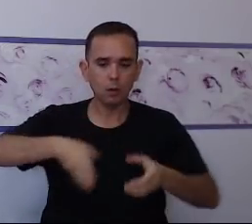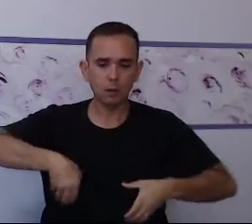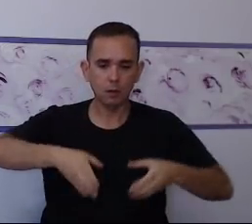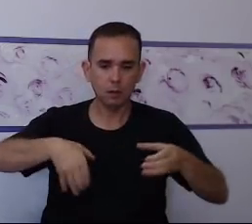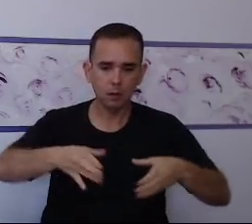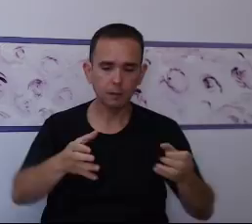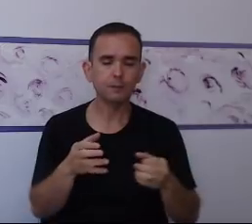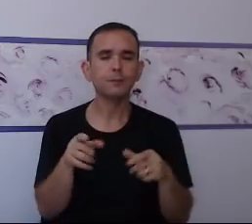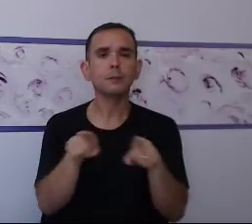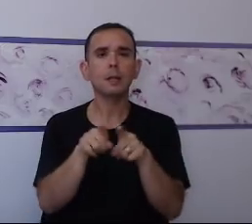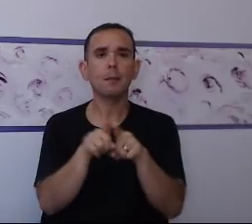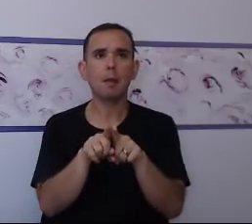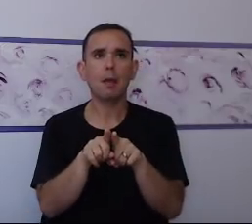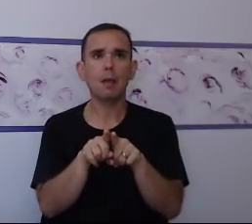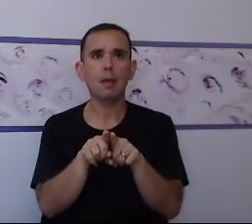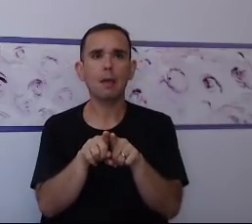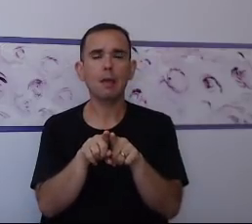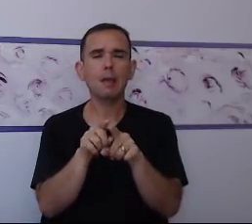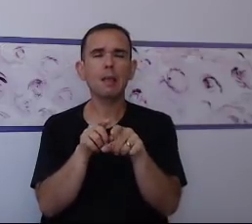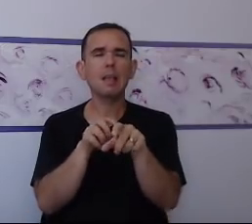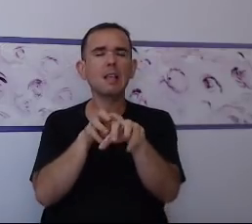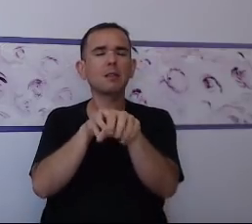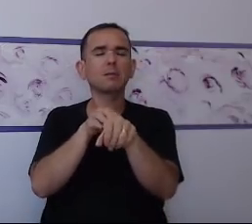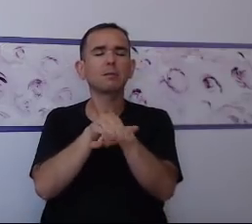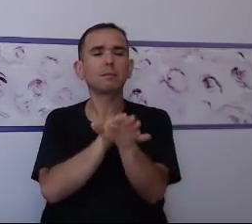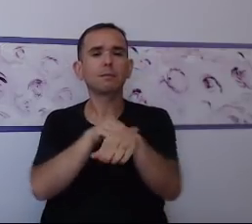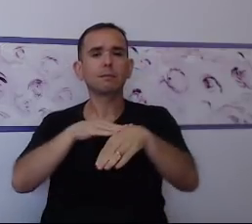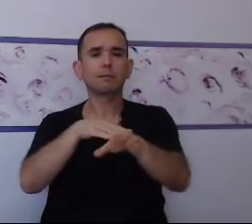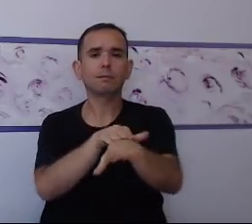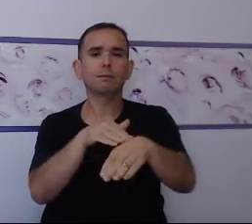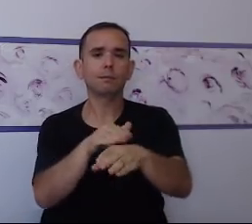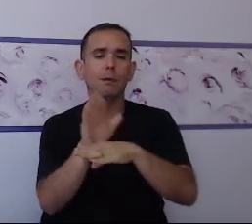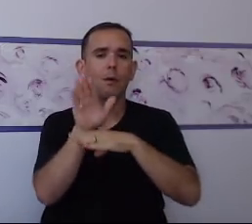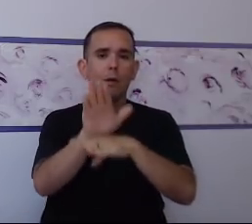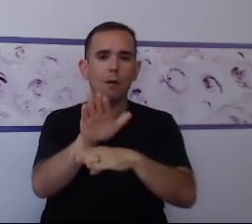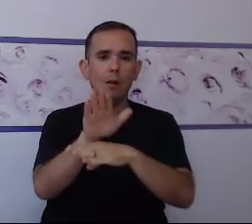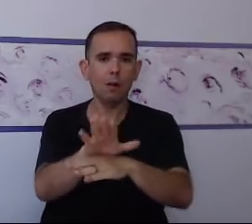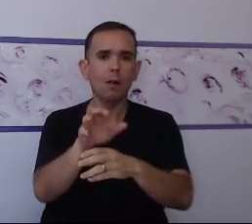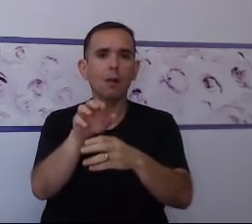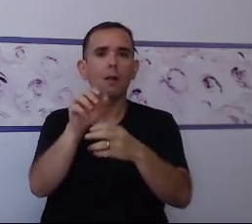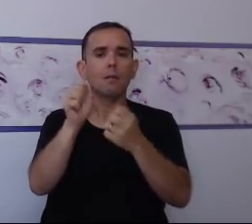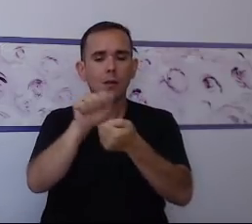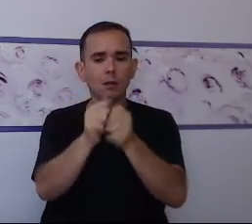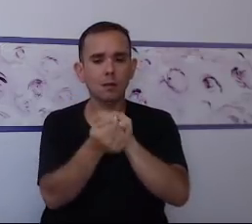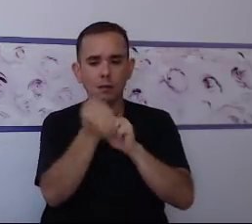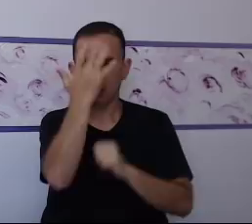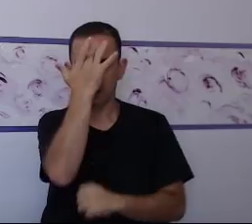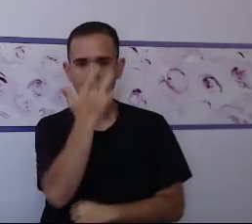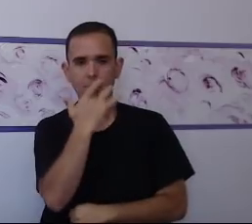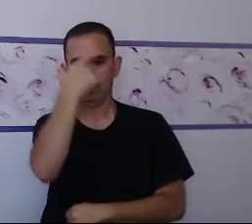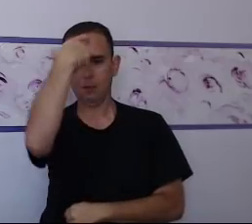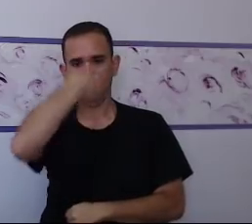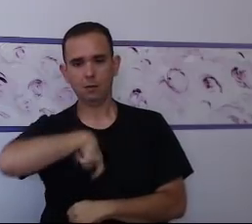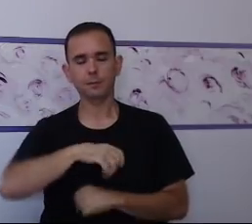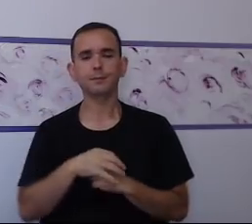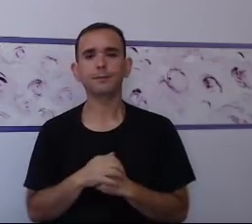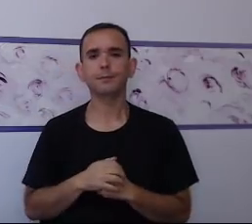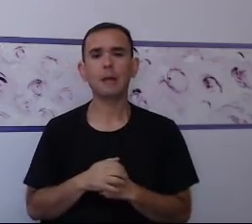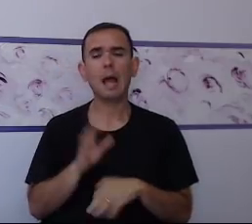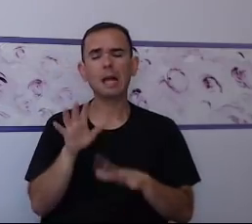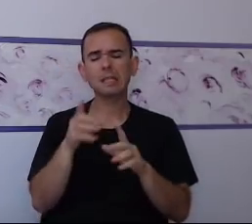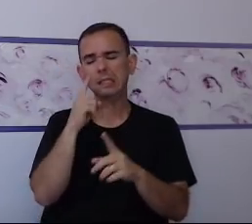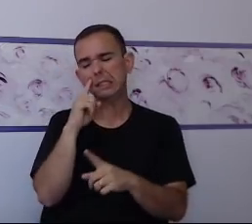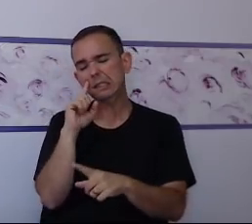rodas, né? Caminhonetes modificadas e outros veículos automotores para transporte pessoal. Então, muitas vezes a gente para